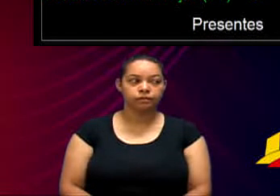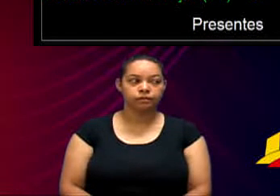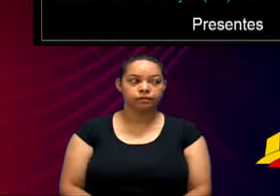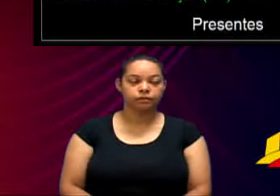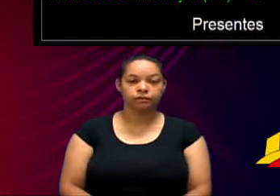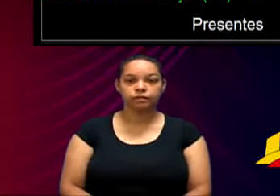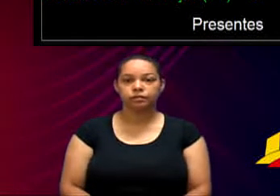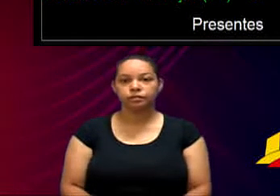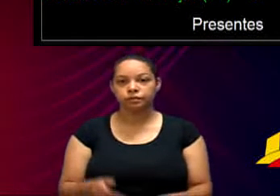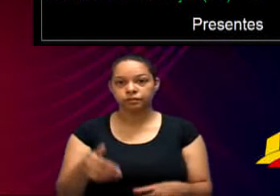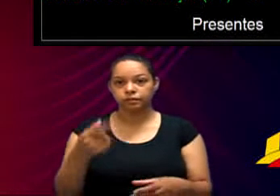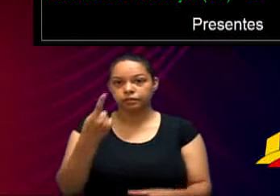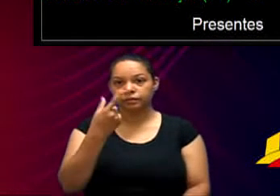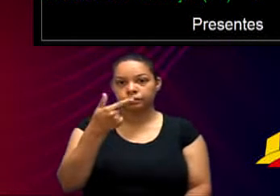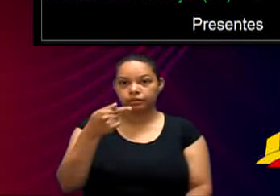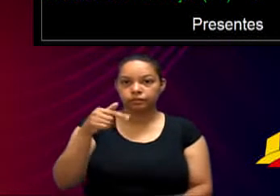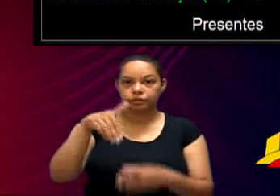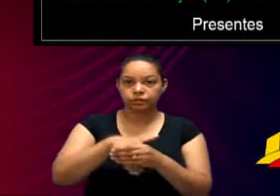aprovado